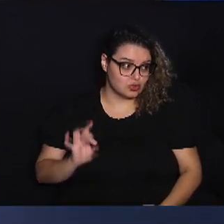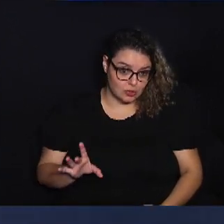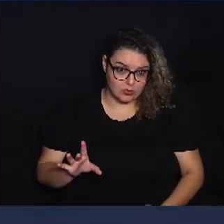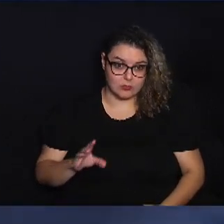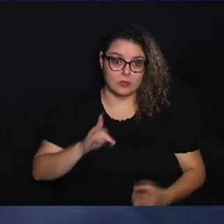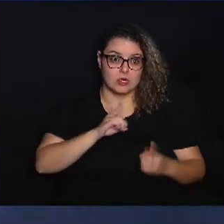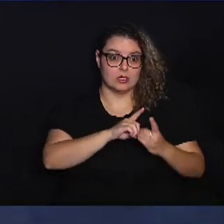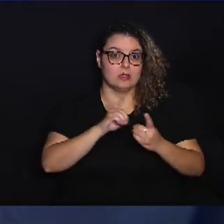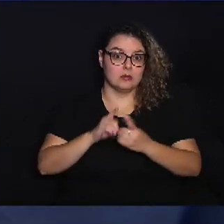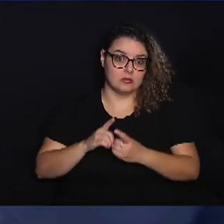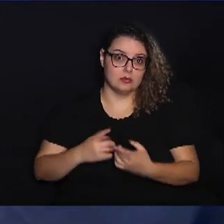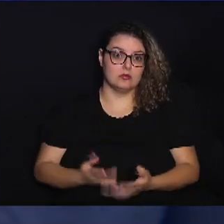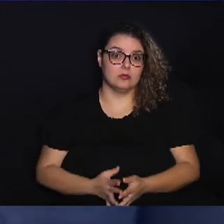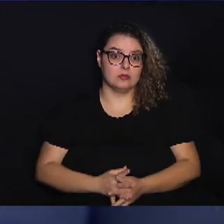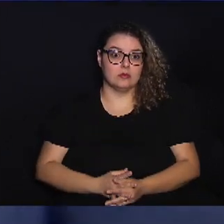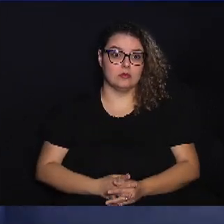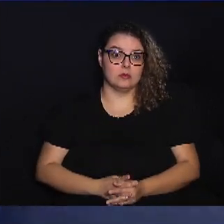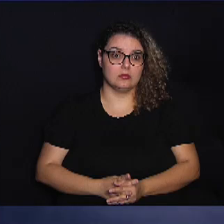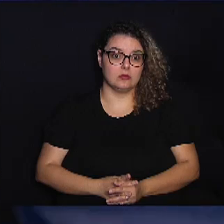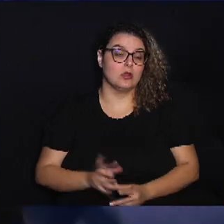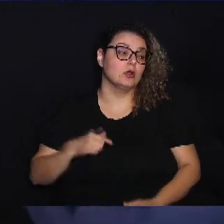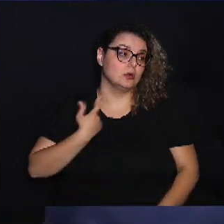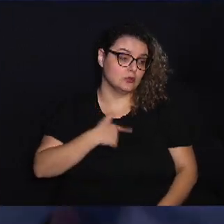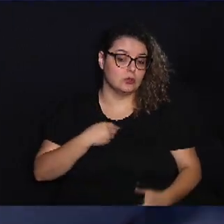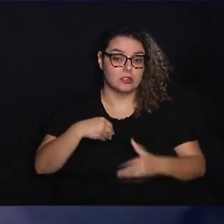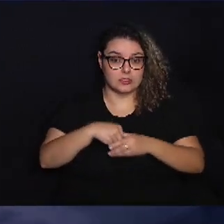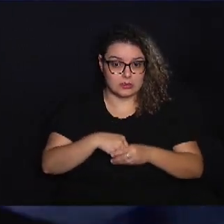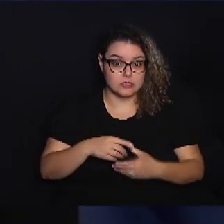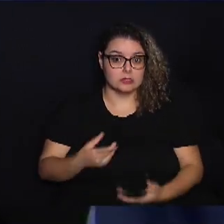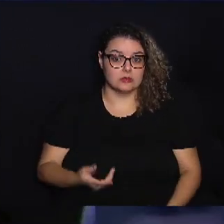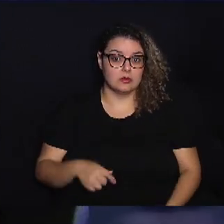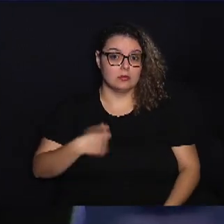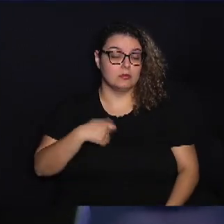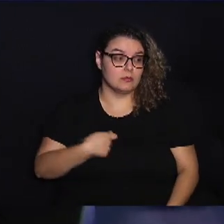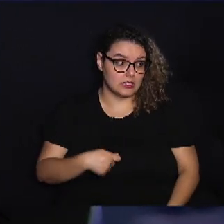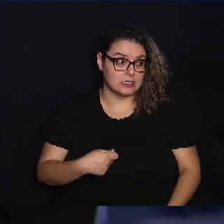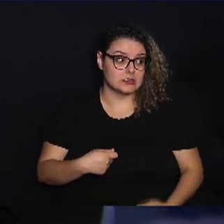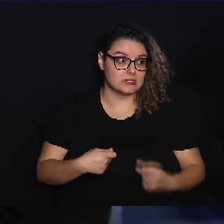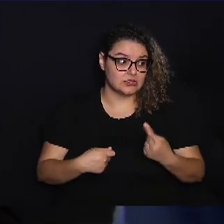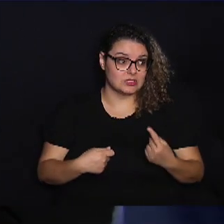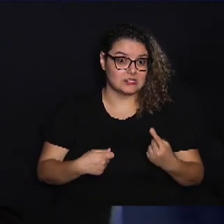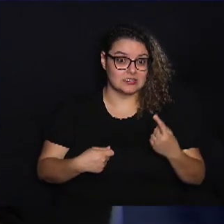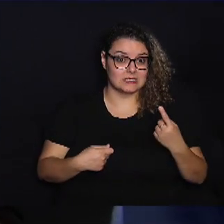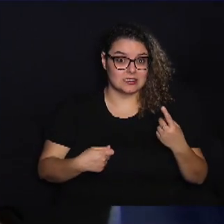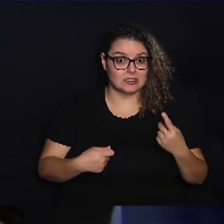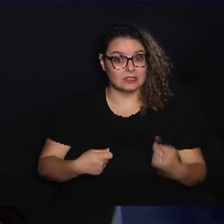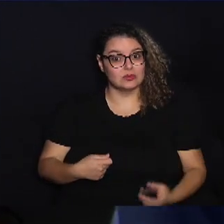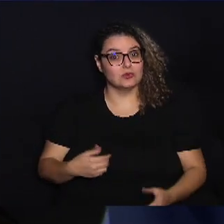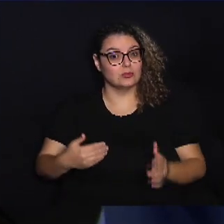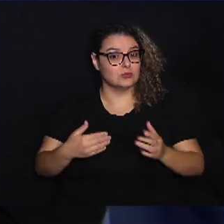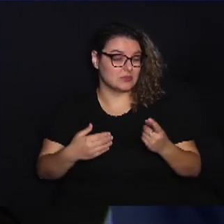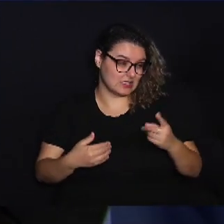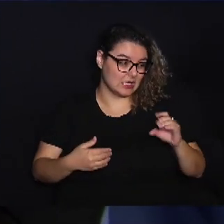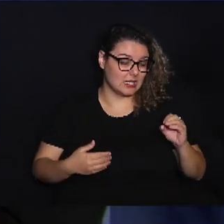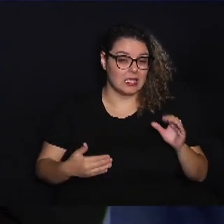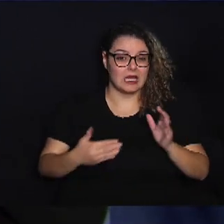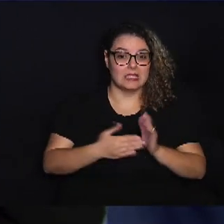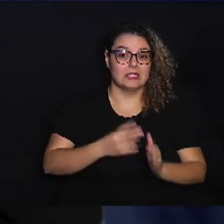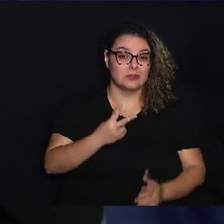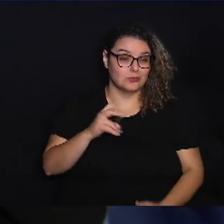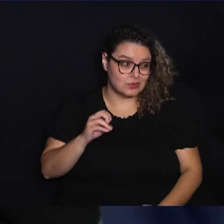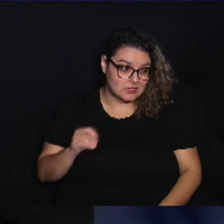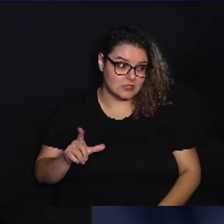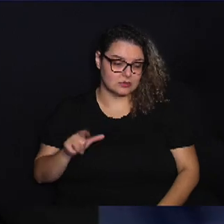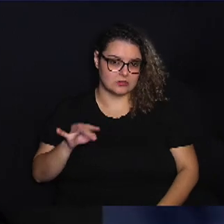atender nossa necessidade interna, a gente precisa de 160 a 200 litros de leite. Então, a gente está bem abaixo.